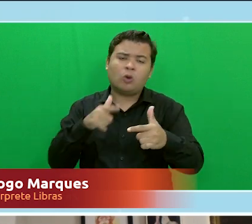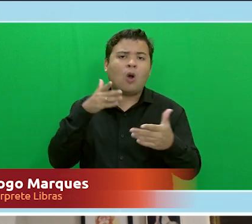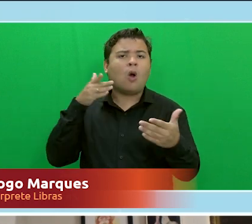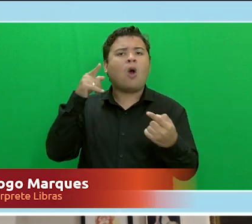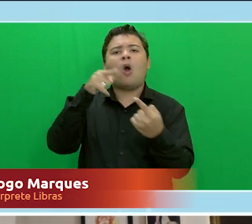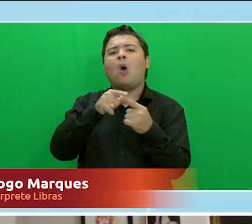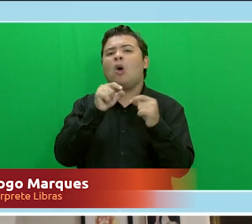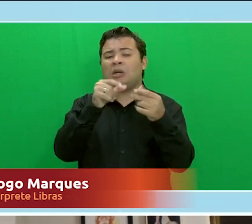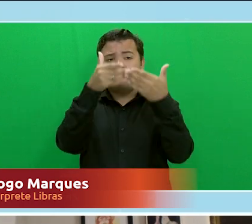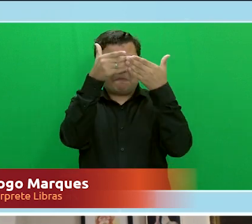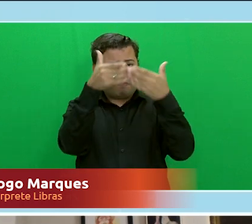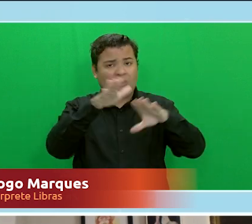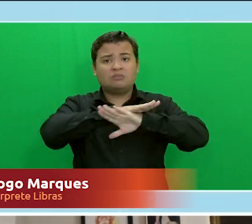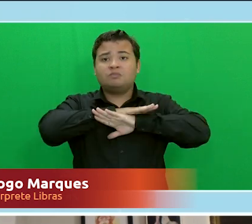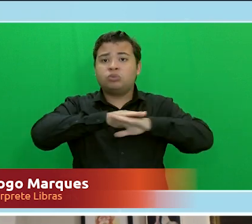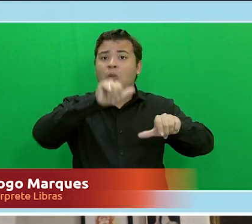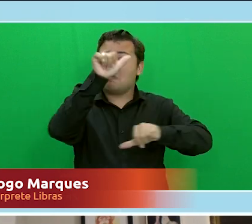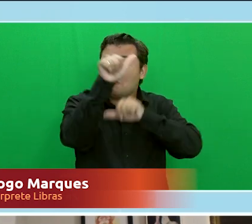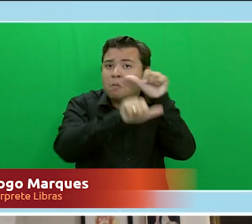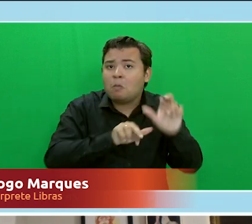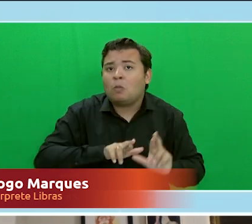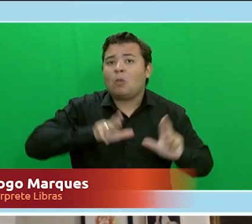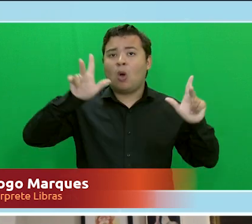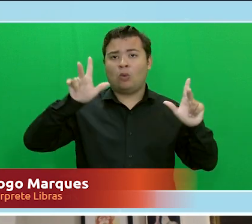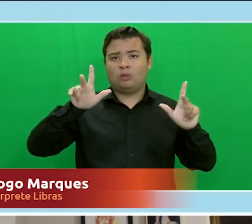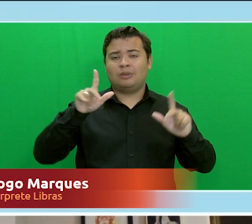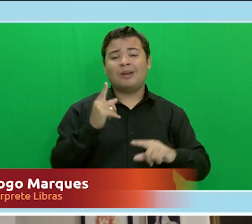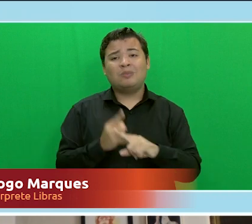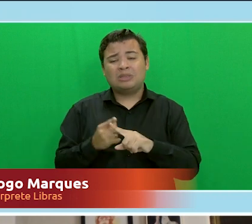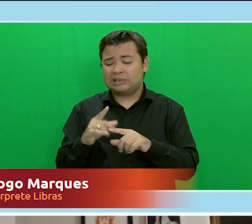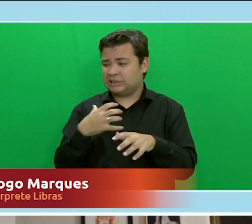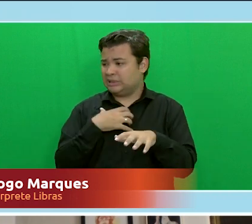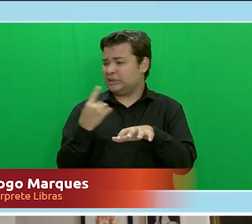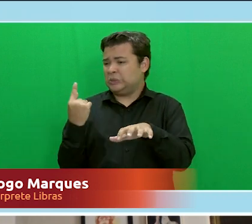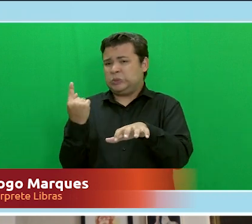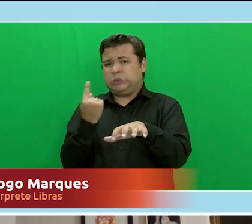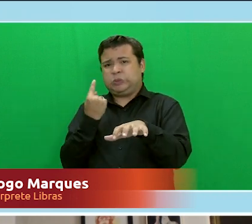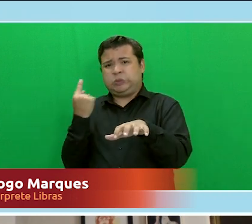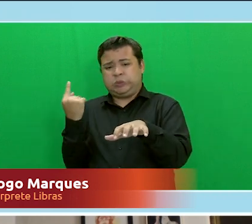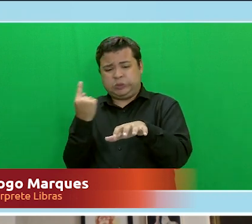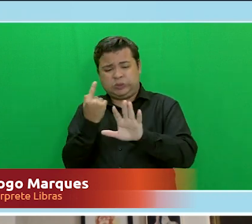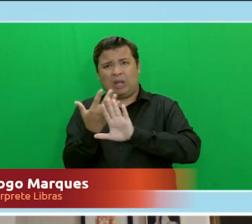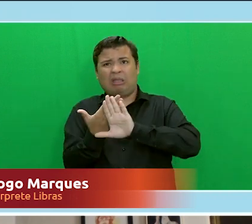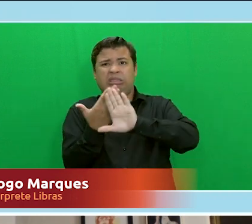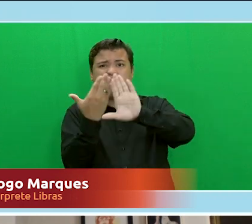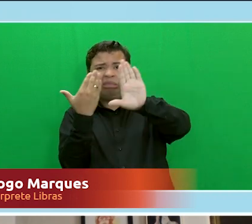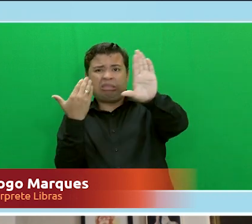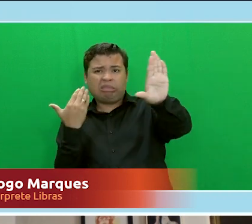isso, esse processo de alienação e nos sentirmos